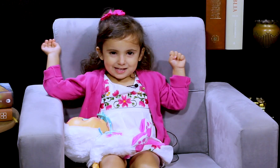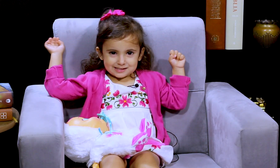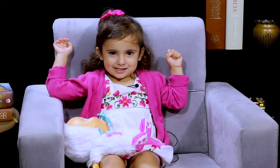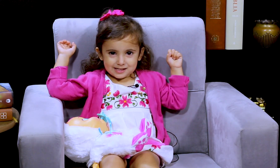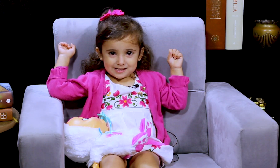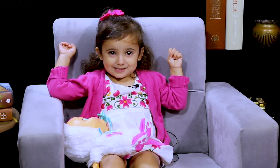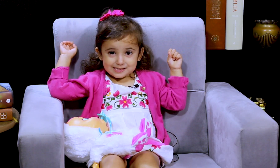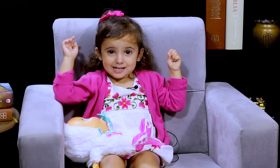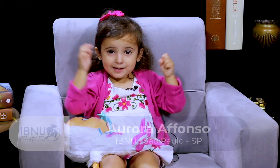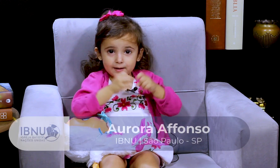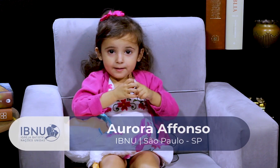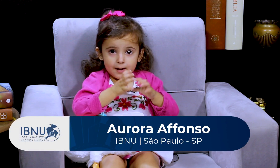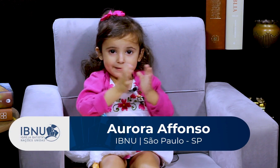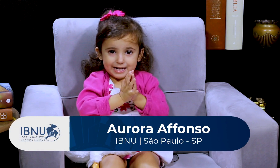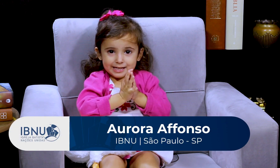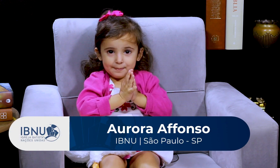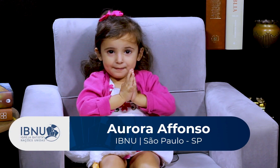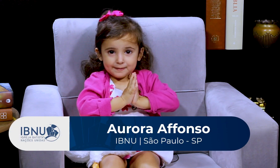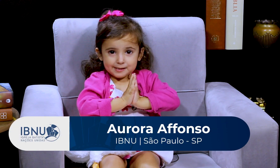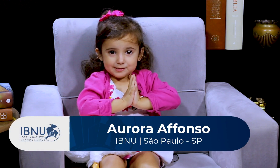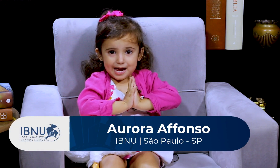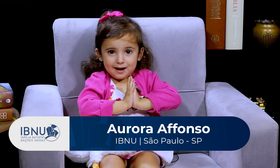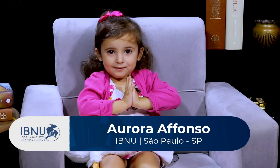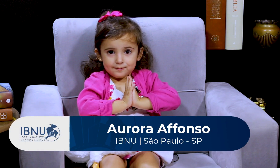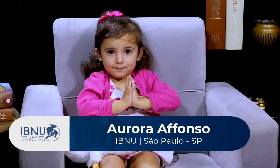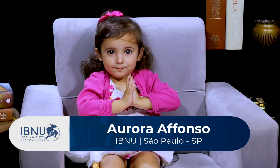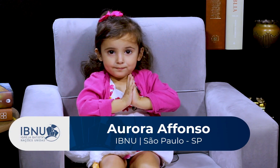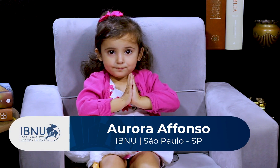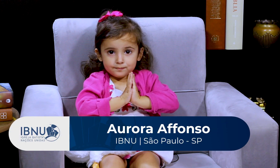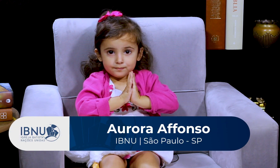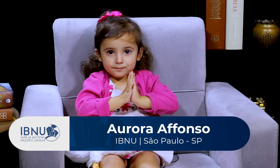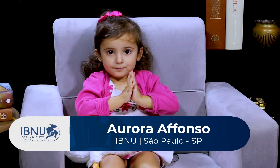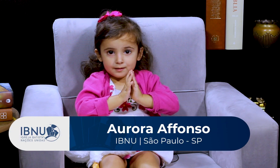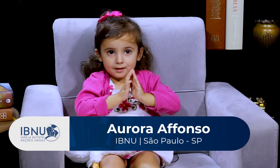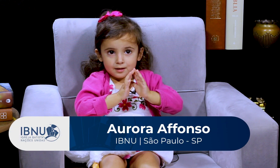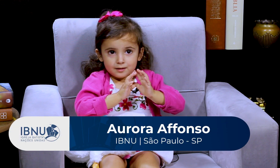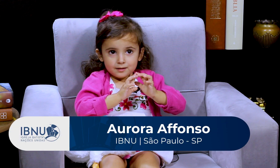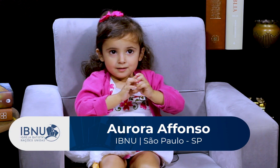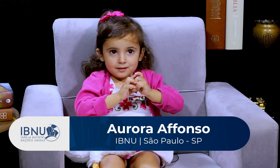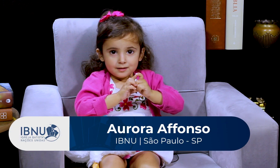Feliz dia das crianças. Obrigada, Papai Céu.